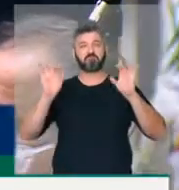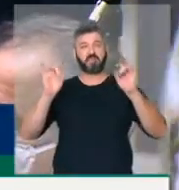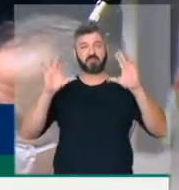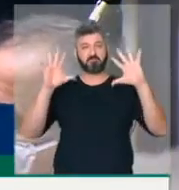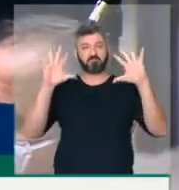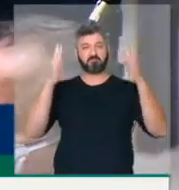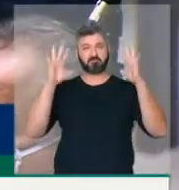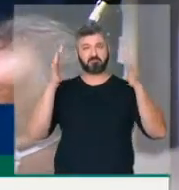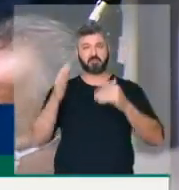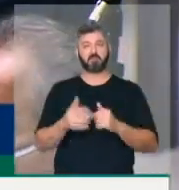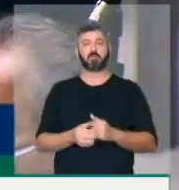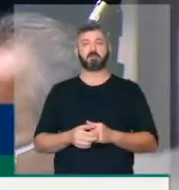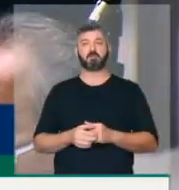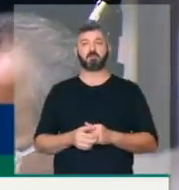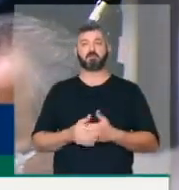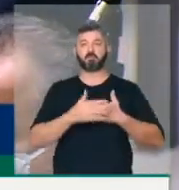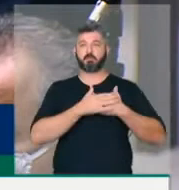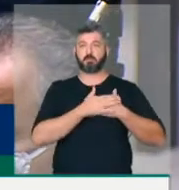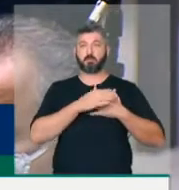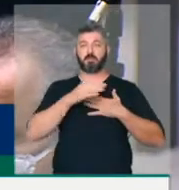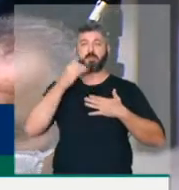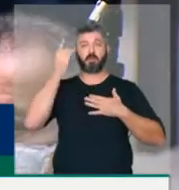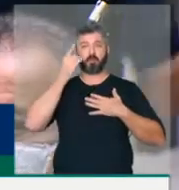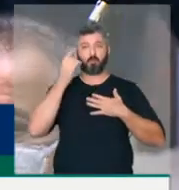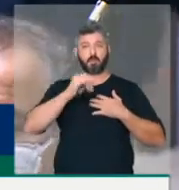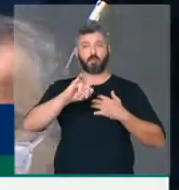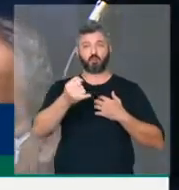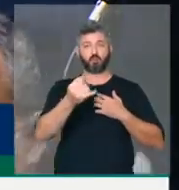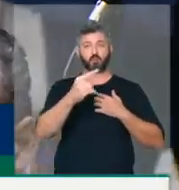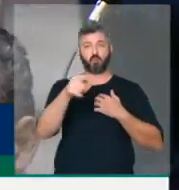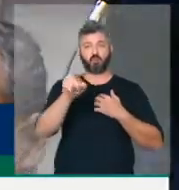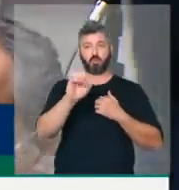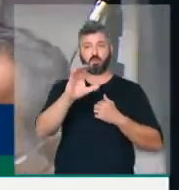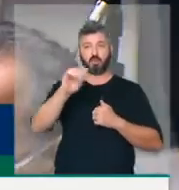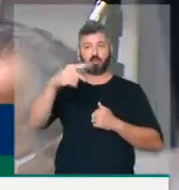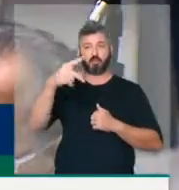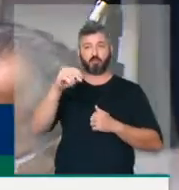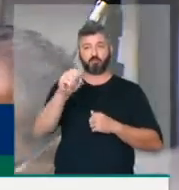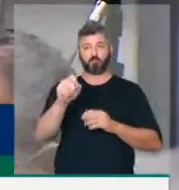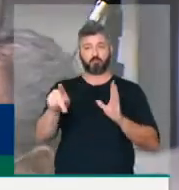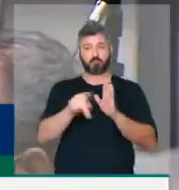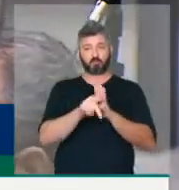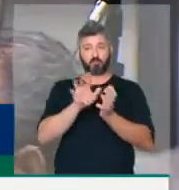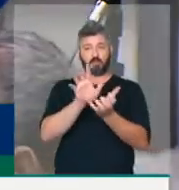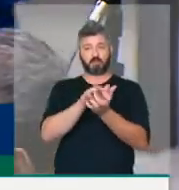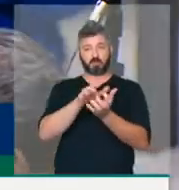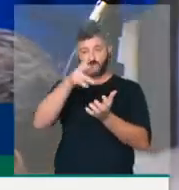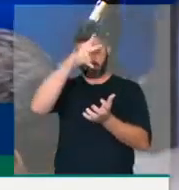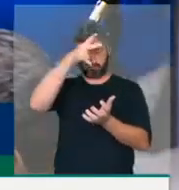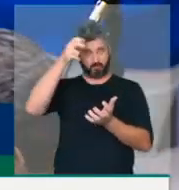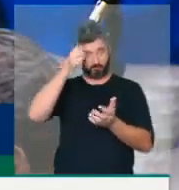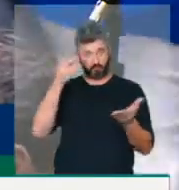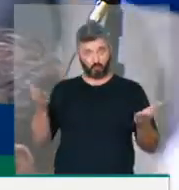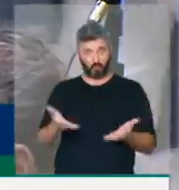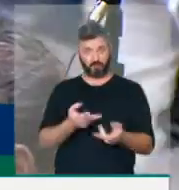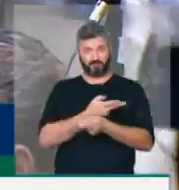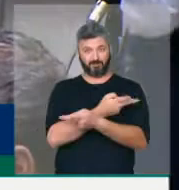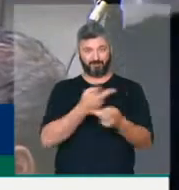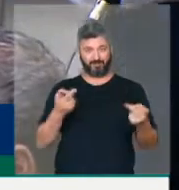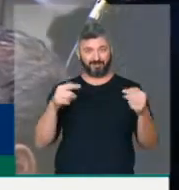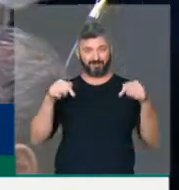ao nosso querido deputado João Campos, prefeito do Recife, que nos visita na noite de